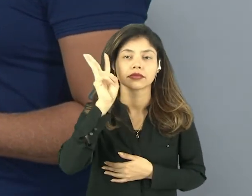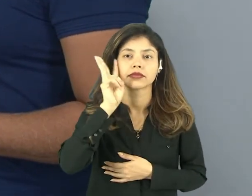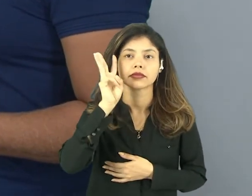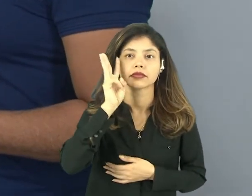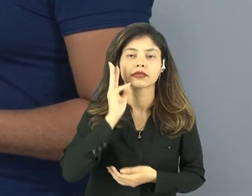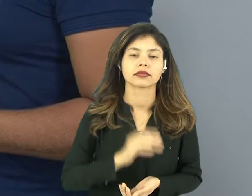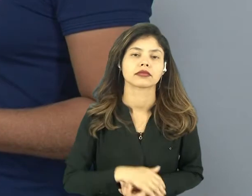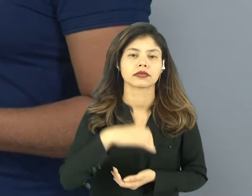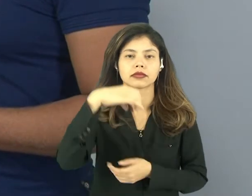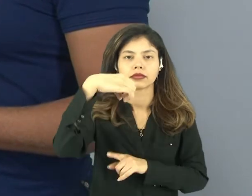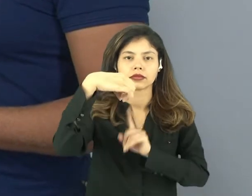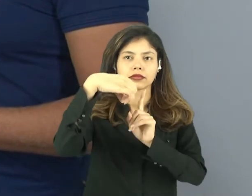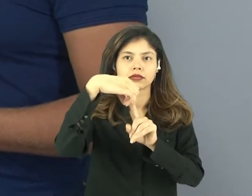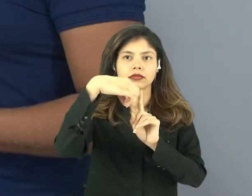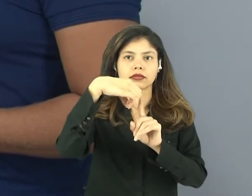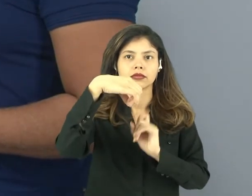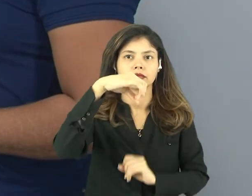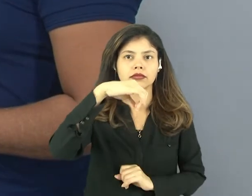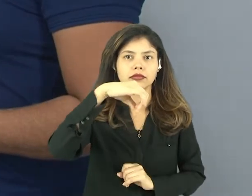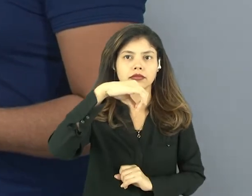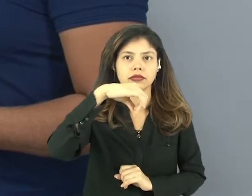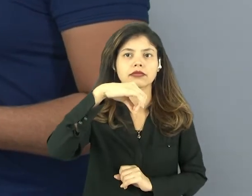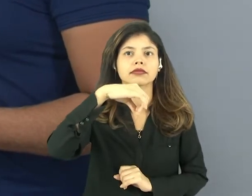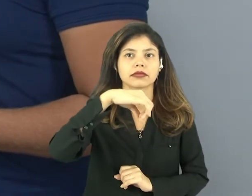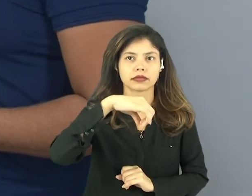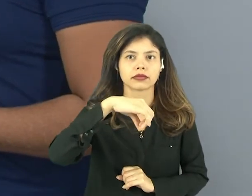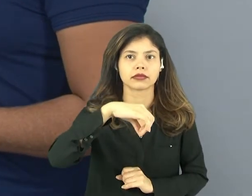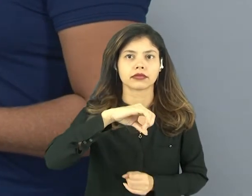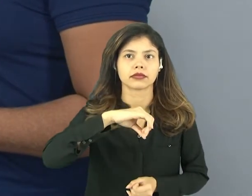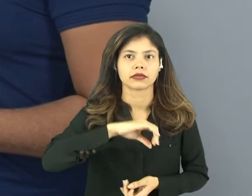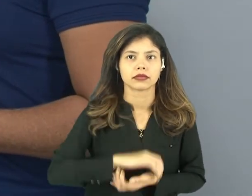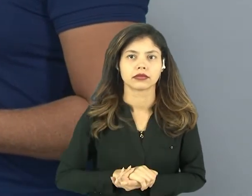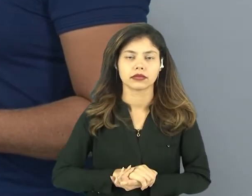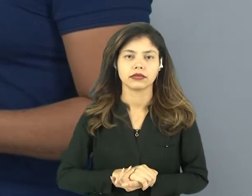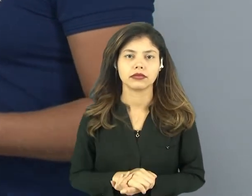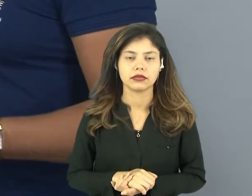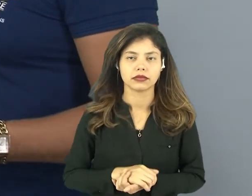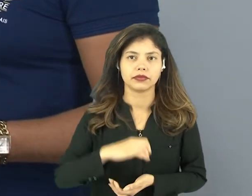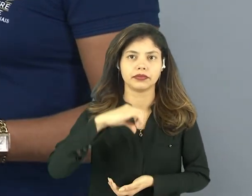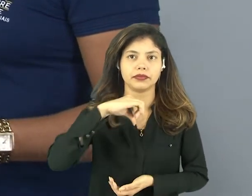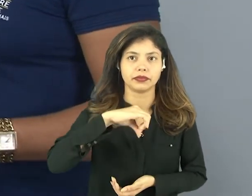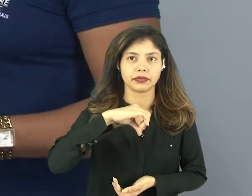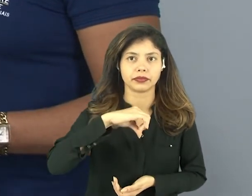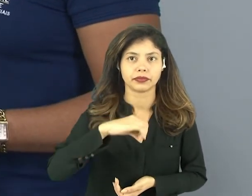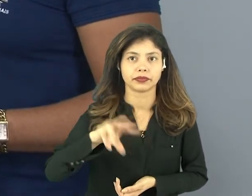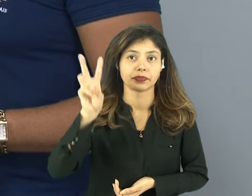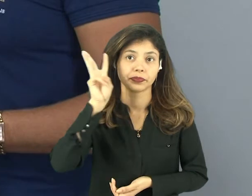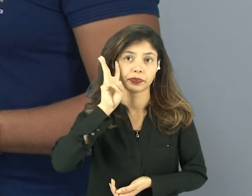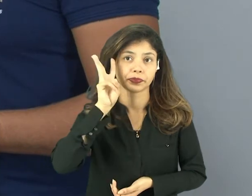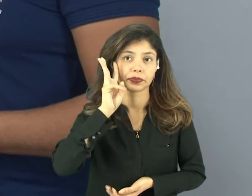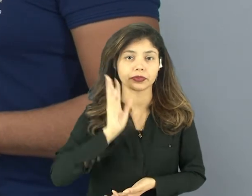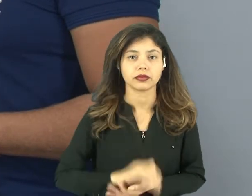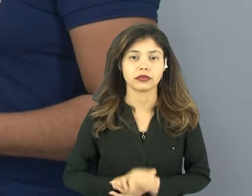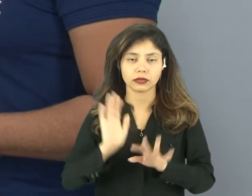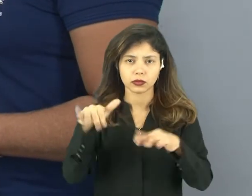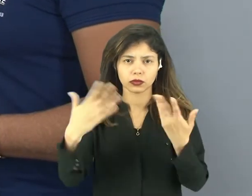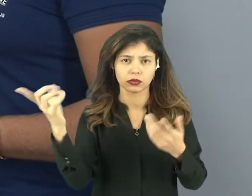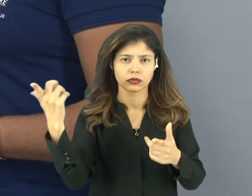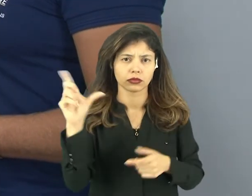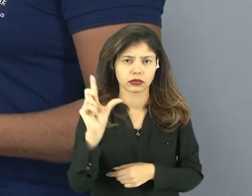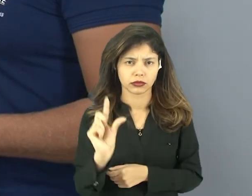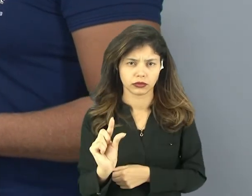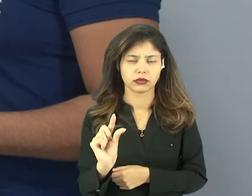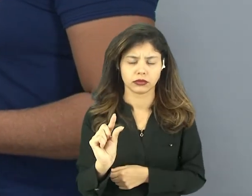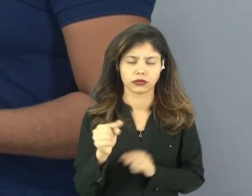o 9 entre esses números é o menor. Então, terça-feira. Qual a menor